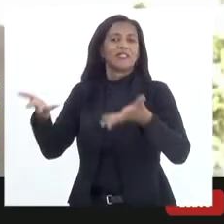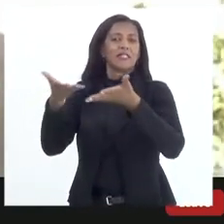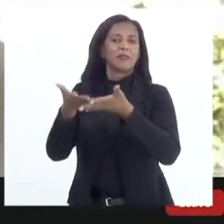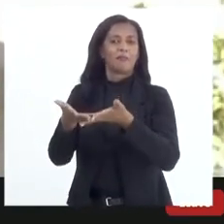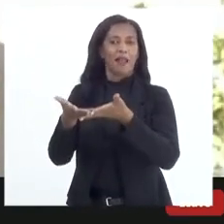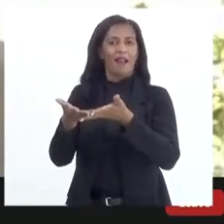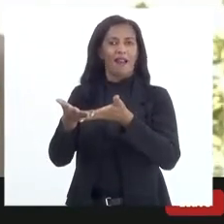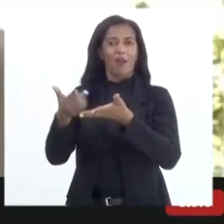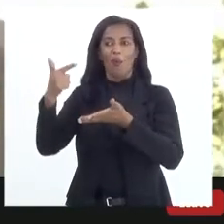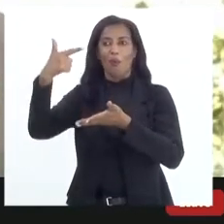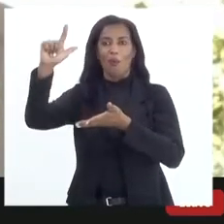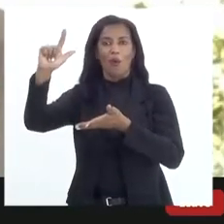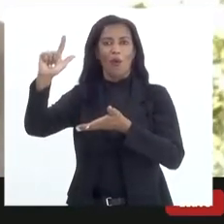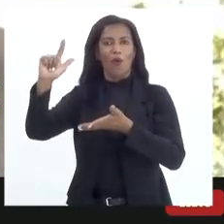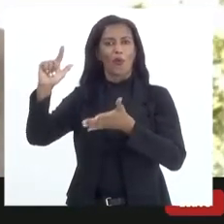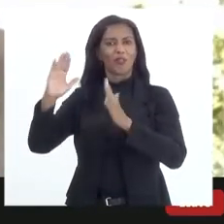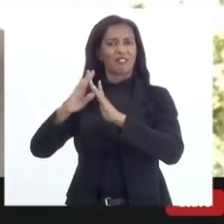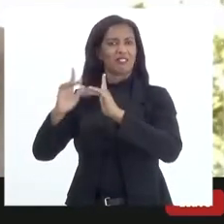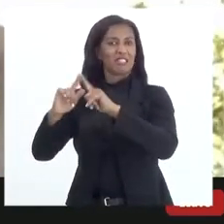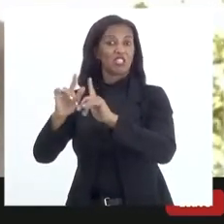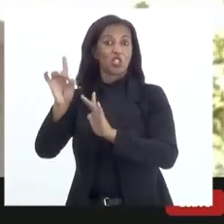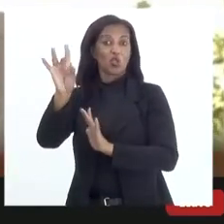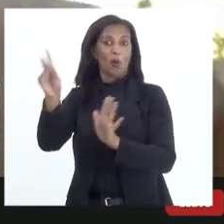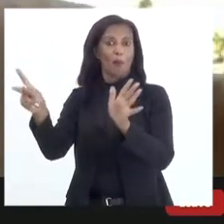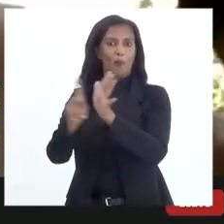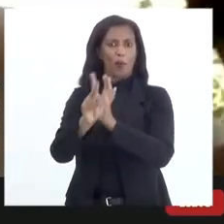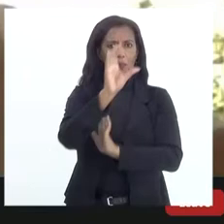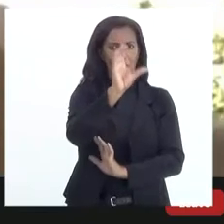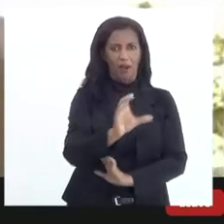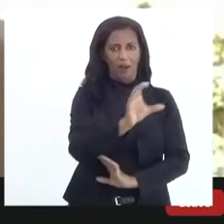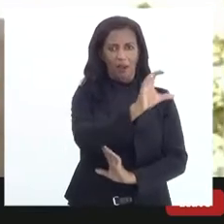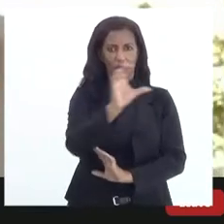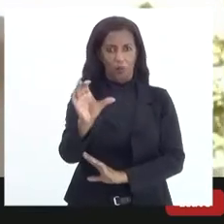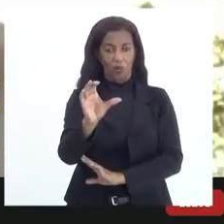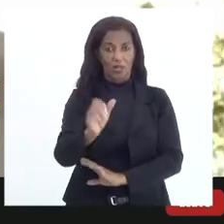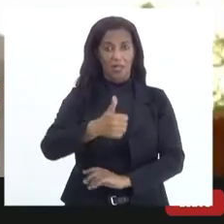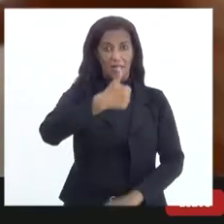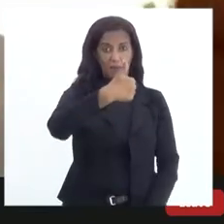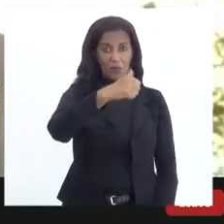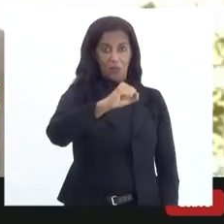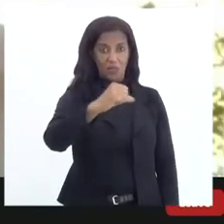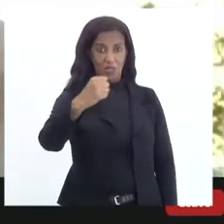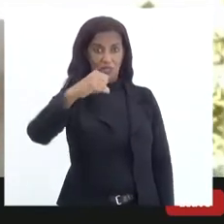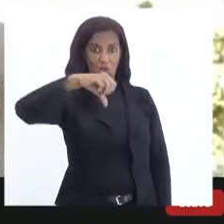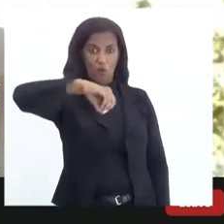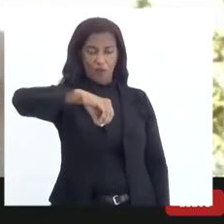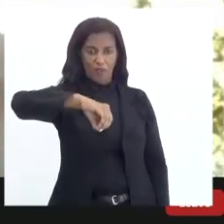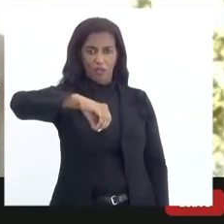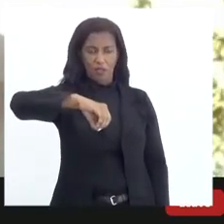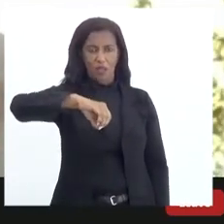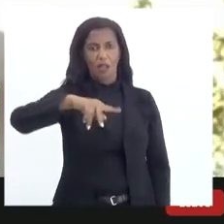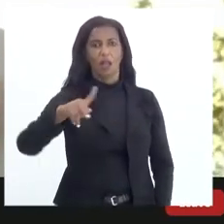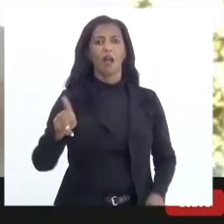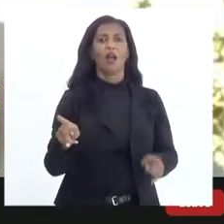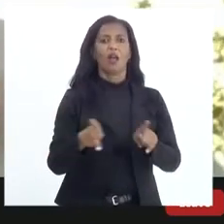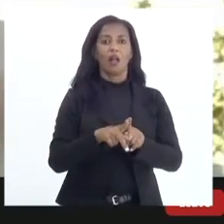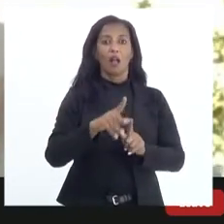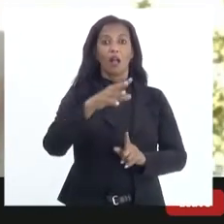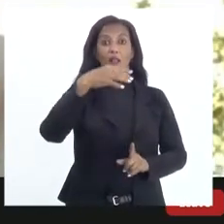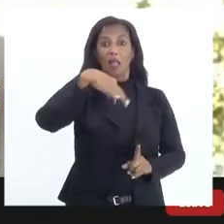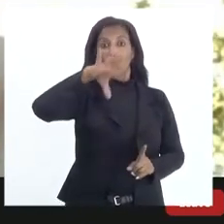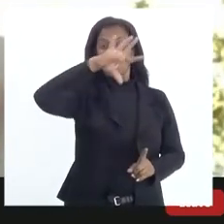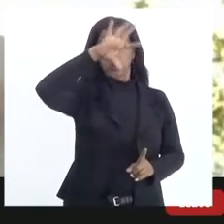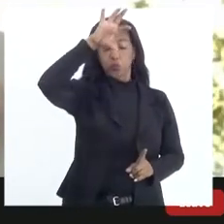templo de outra religião, a não ser o católico. Né? Em 1890, eles tipificaram o